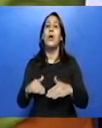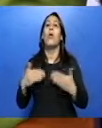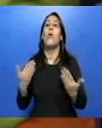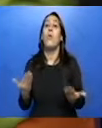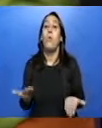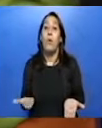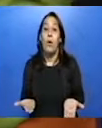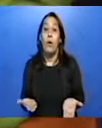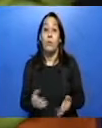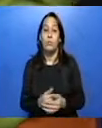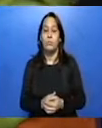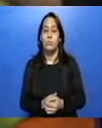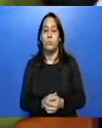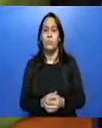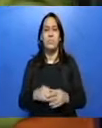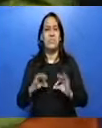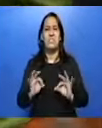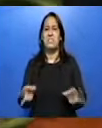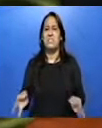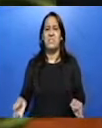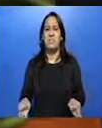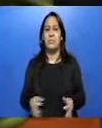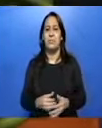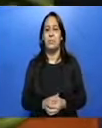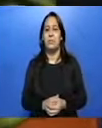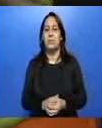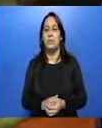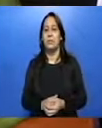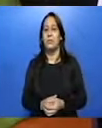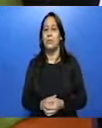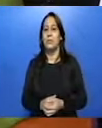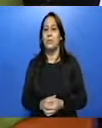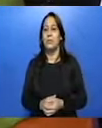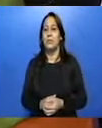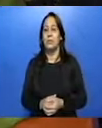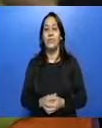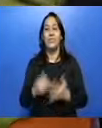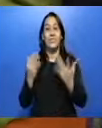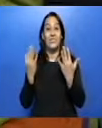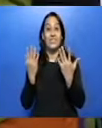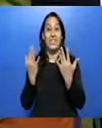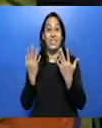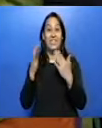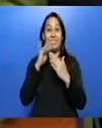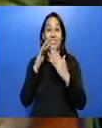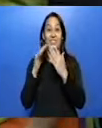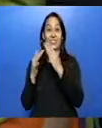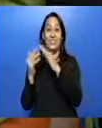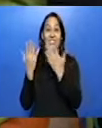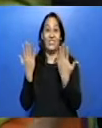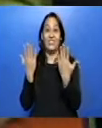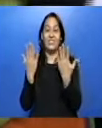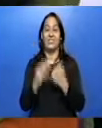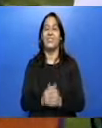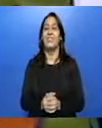no par ou ímpar? Muito simples, qualquer lugar a gente pode brincar. Os nossos dedos. Então,